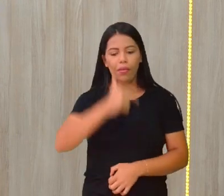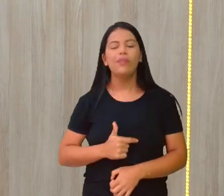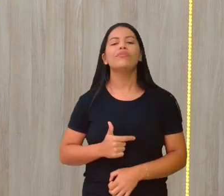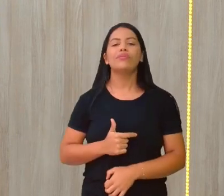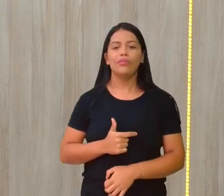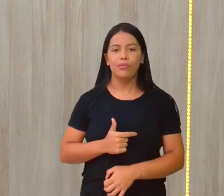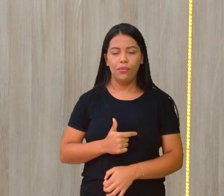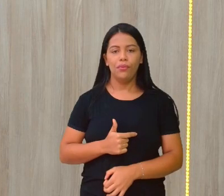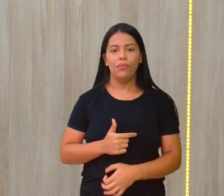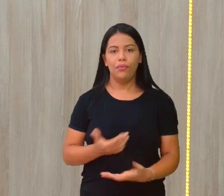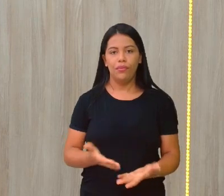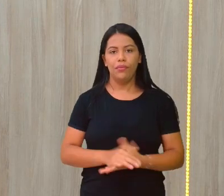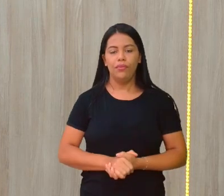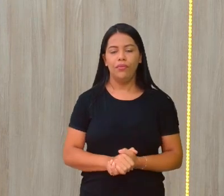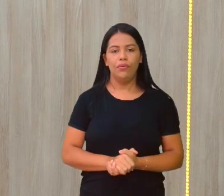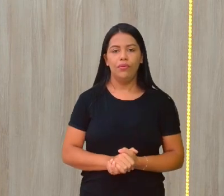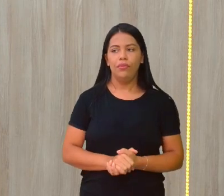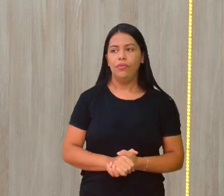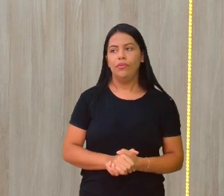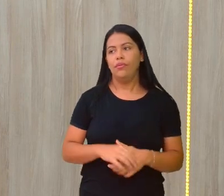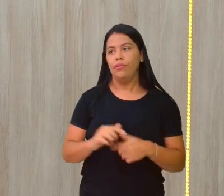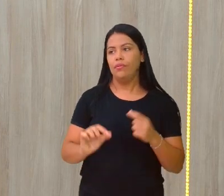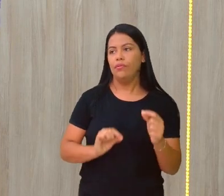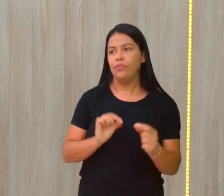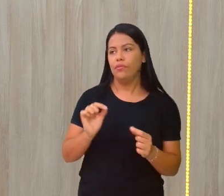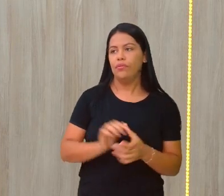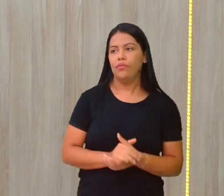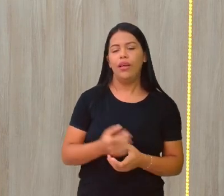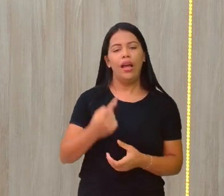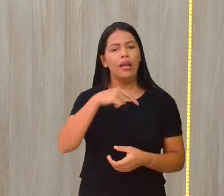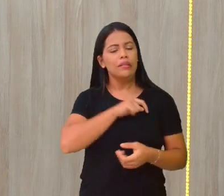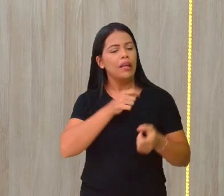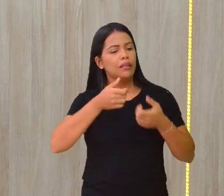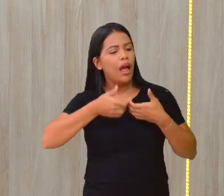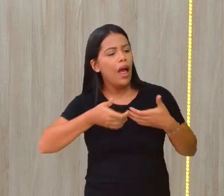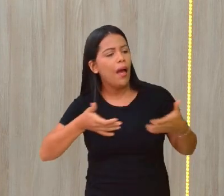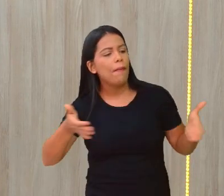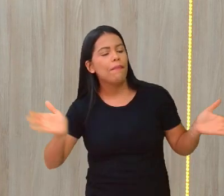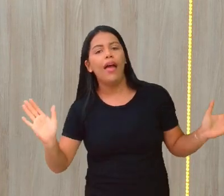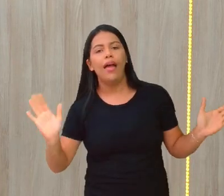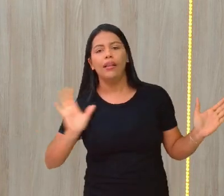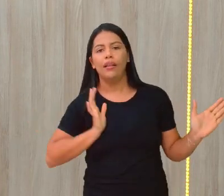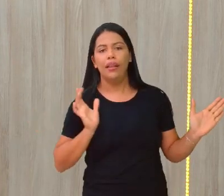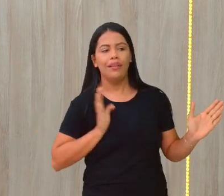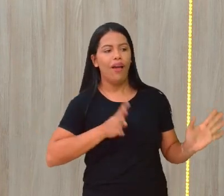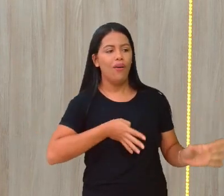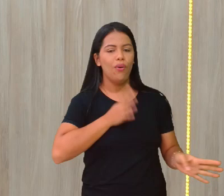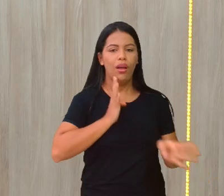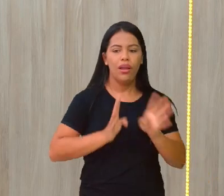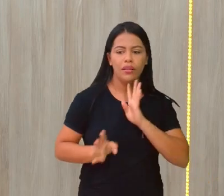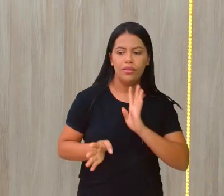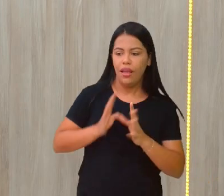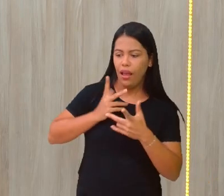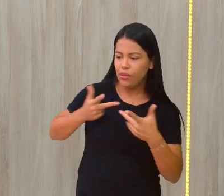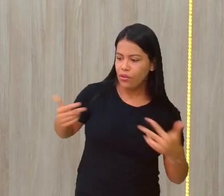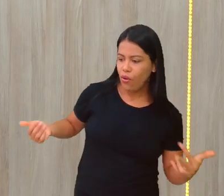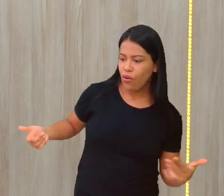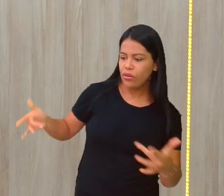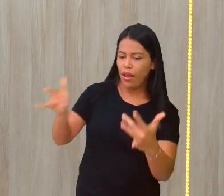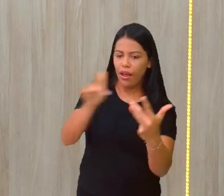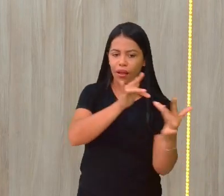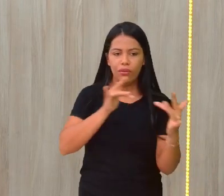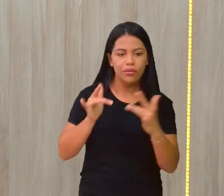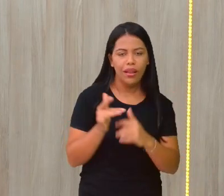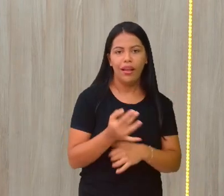Pessoas que estão abertas ao conhecimento e vocês, viu, sétimo